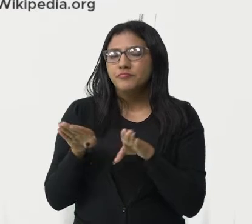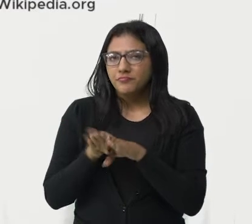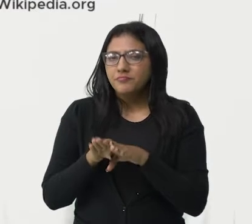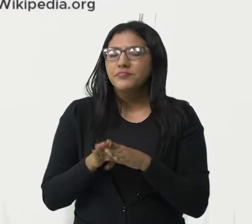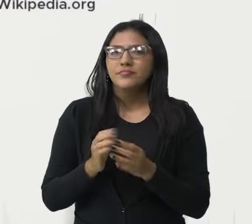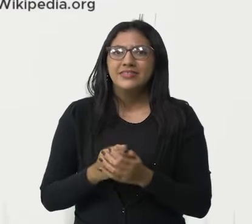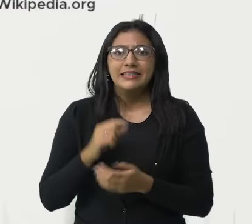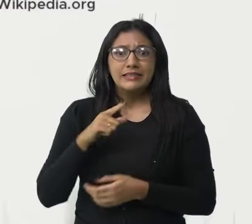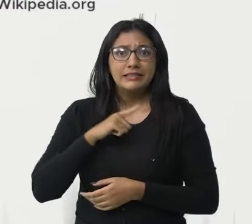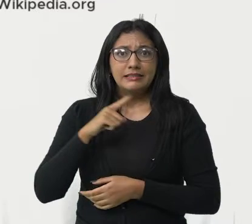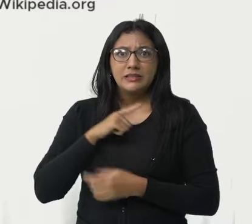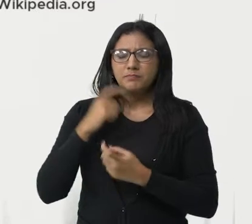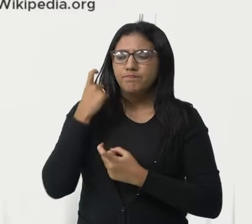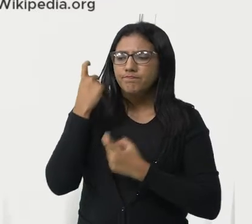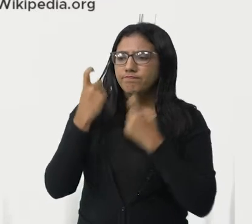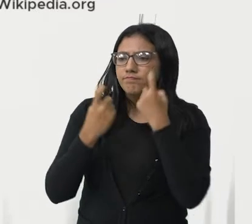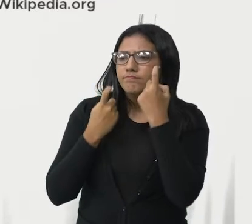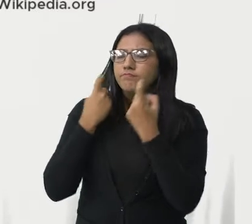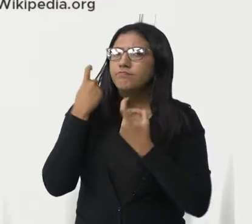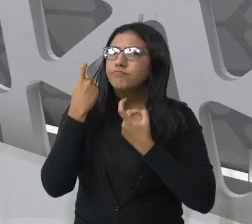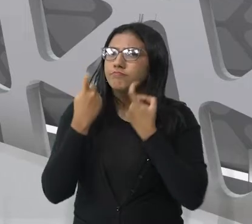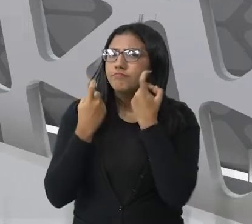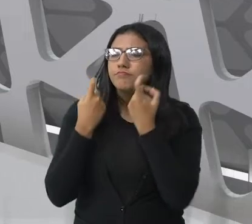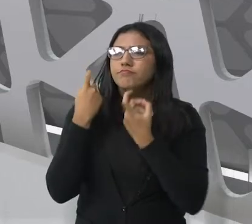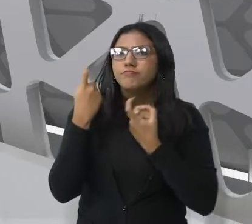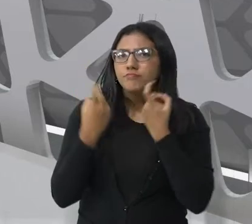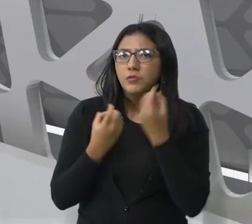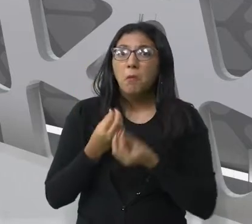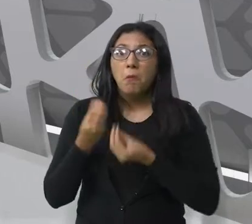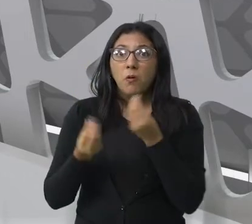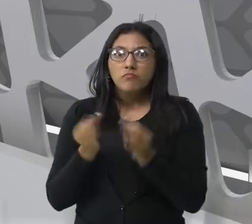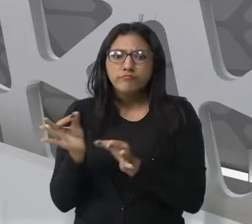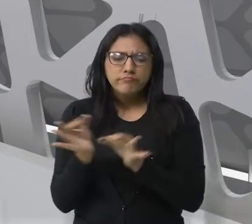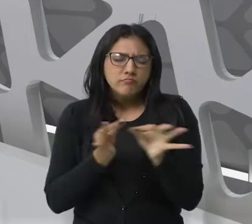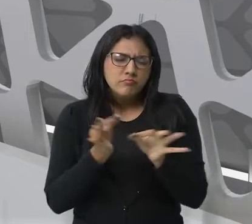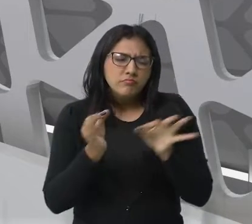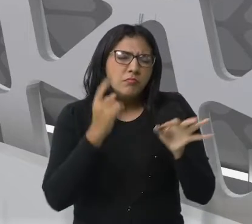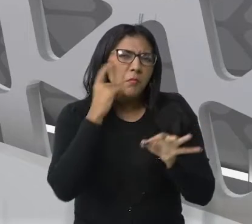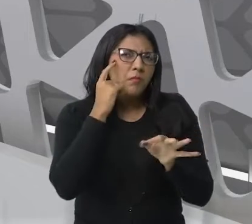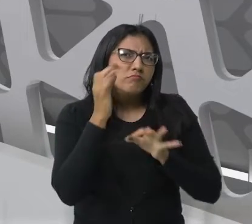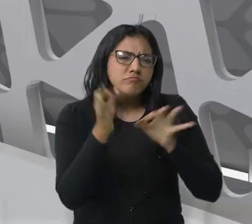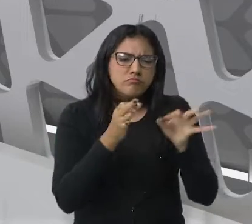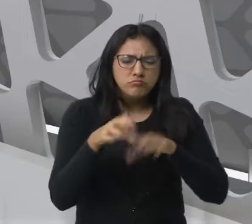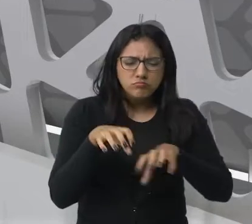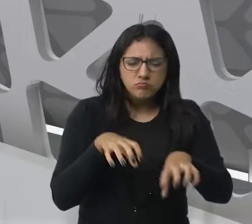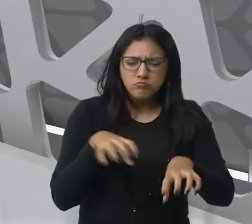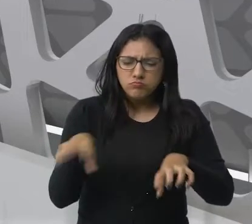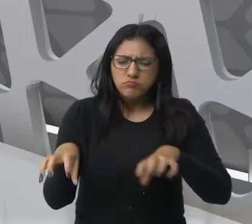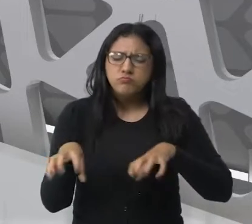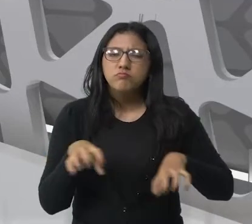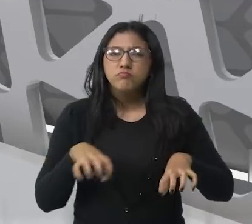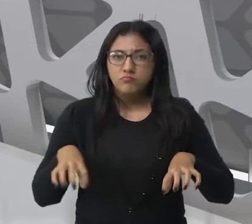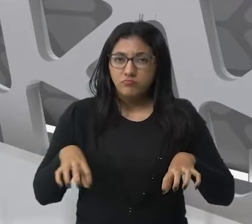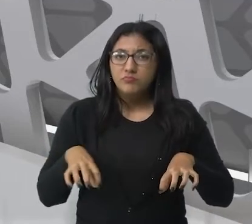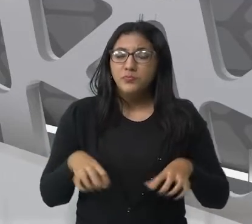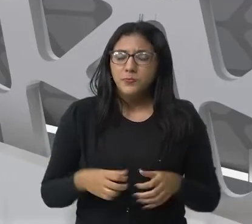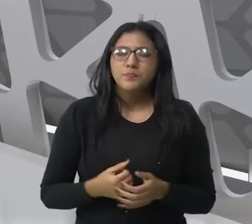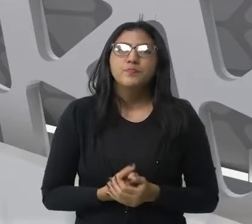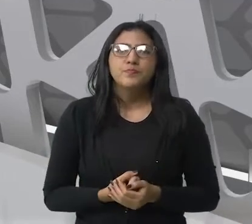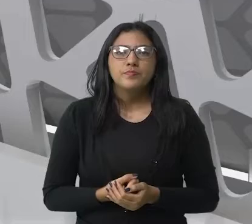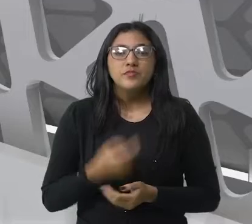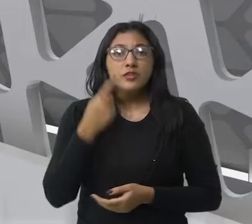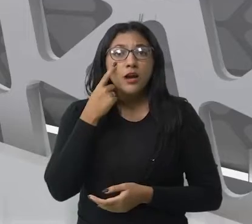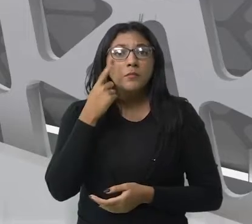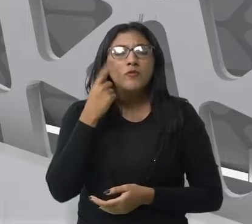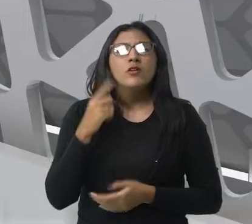essa preocupação, então começa a ter essa divisão que vem através das capitanias hereditárias. Vamos verificar